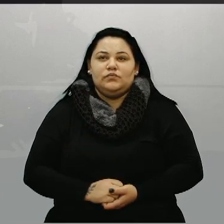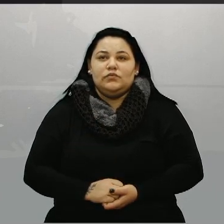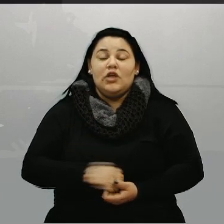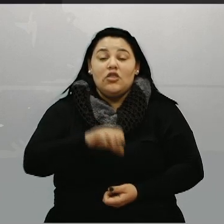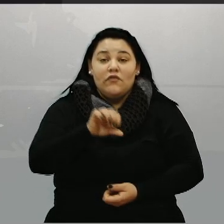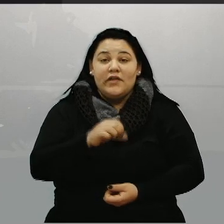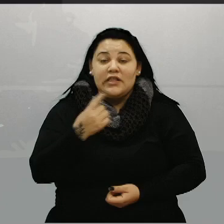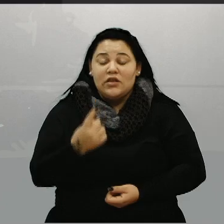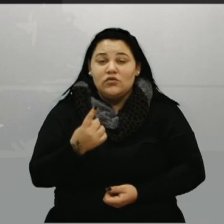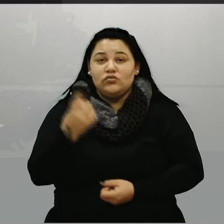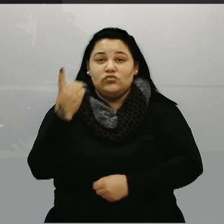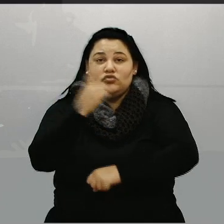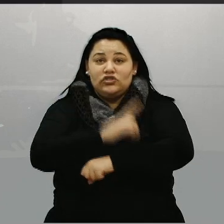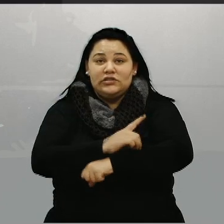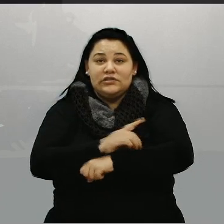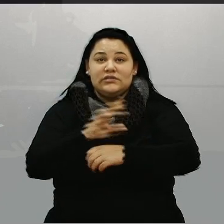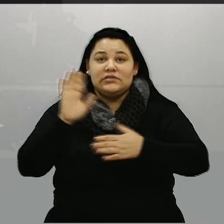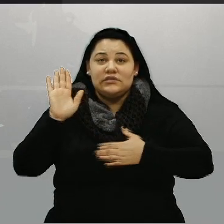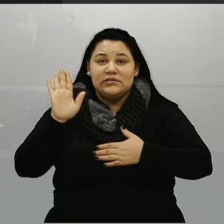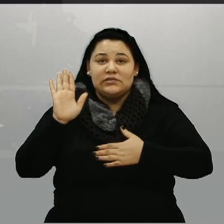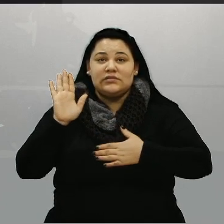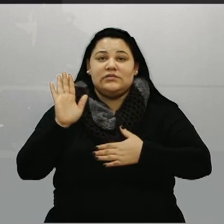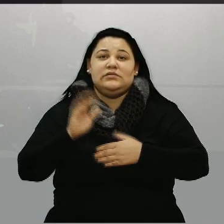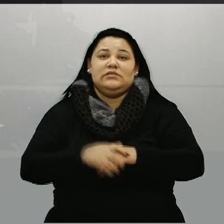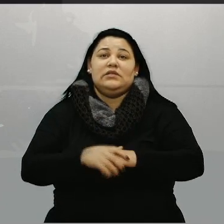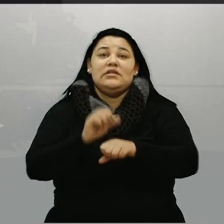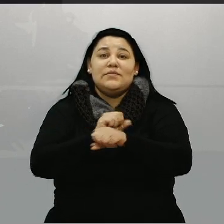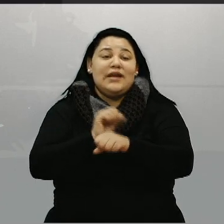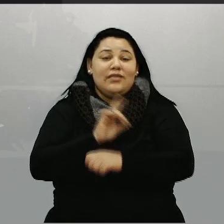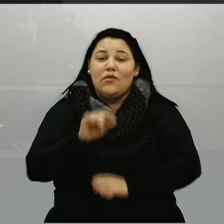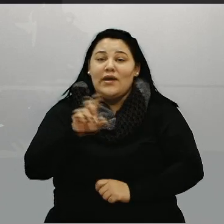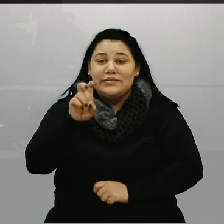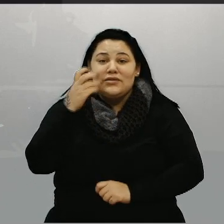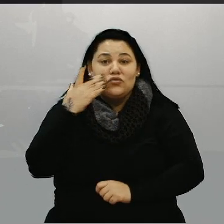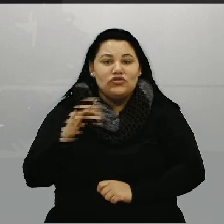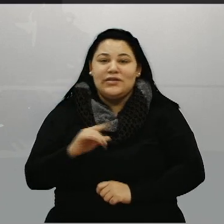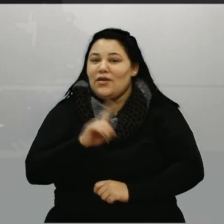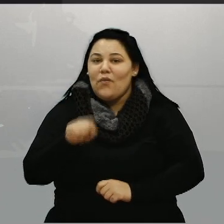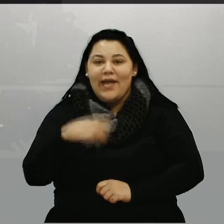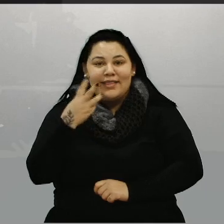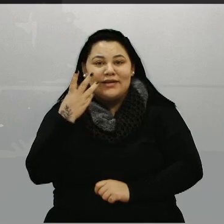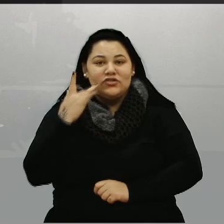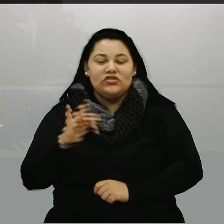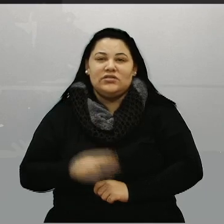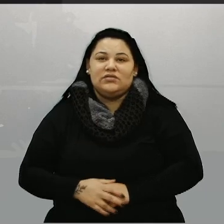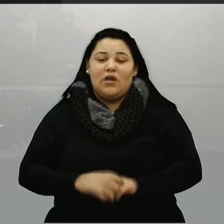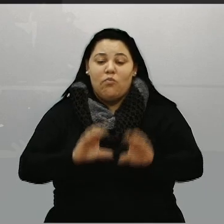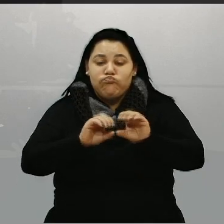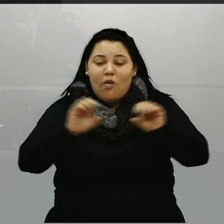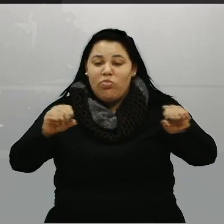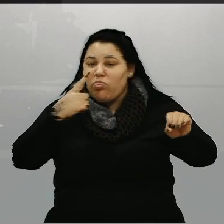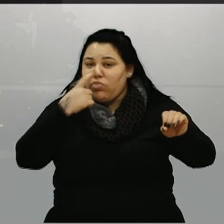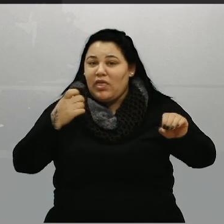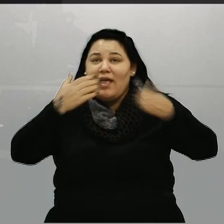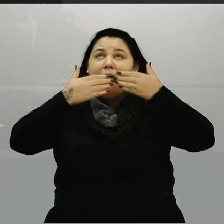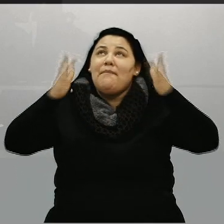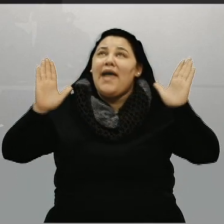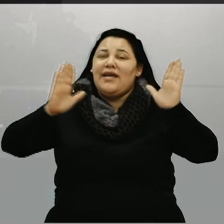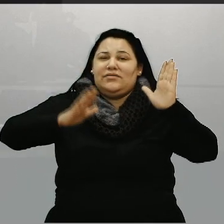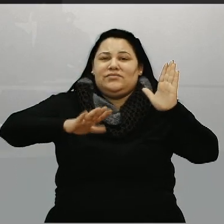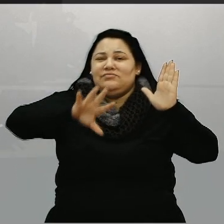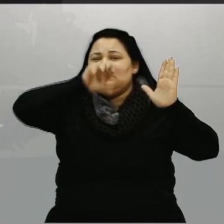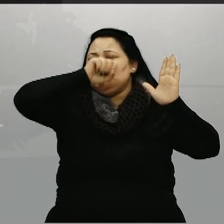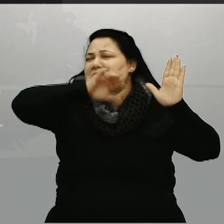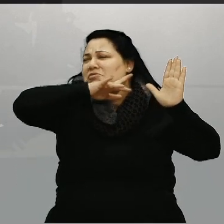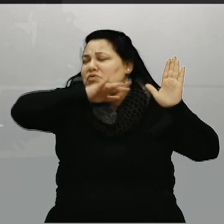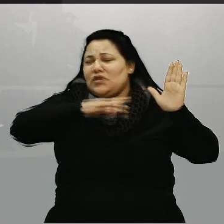91 dias de promessa. Não é 5 dias. Não é 3 dias, ali o esgoto está céu aberto, o mau cheiro, não dá para